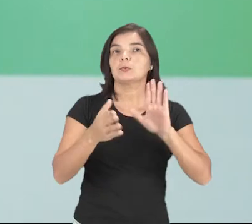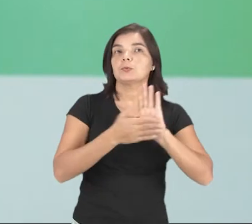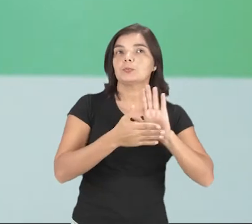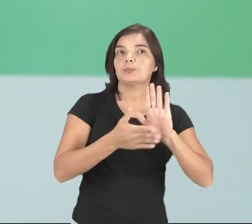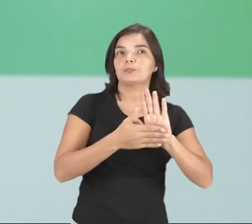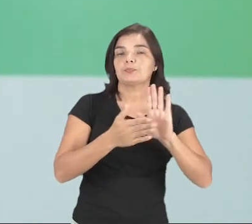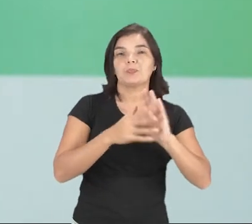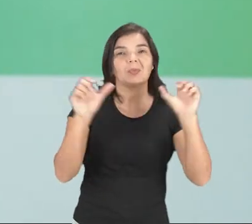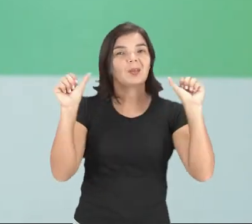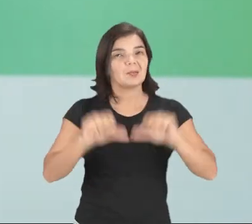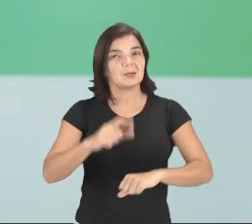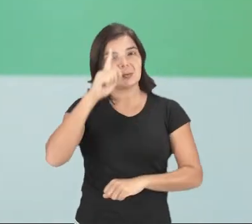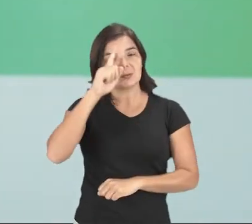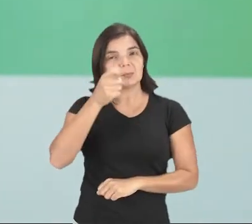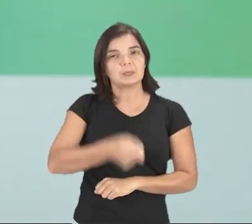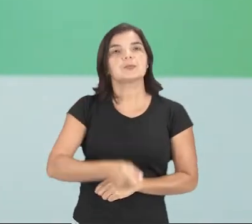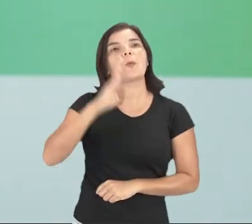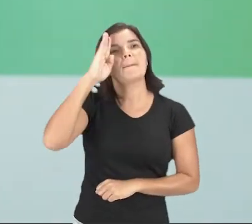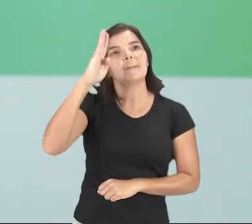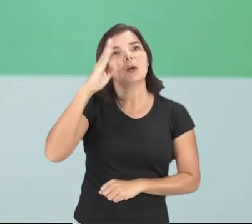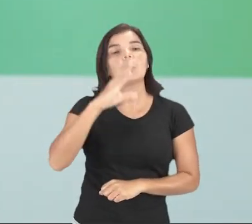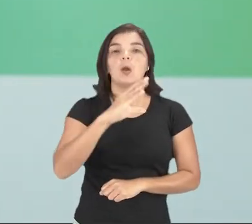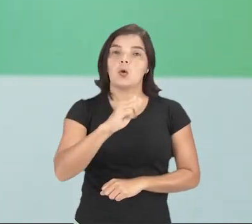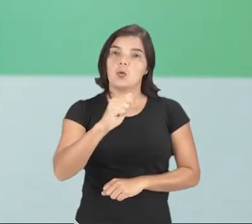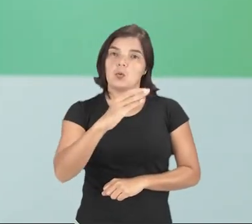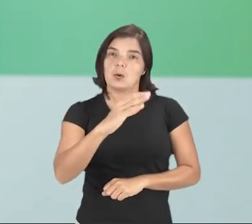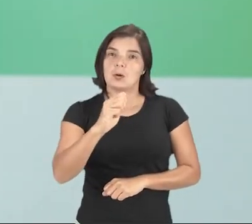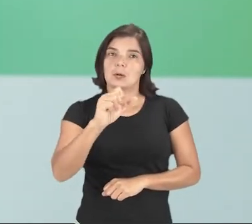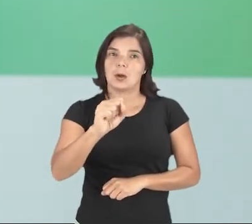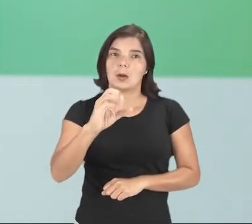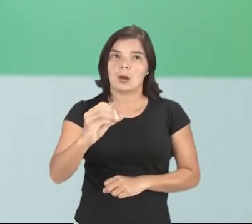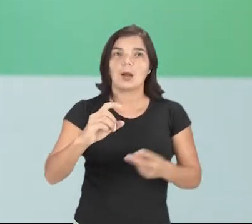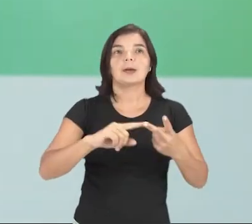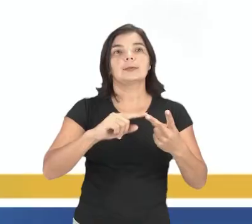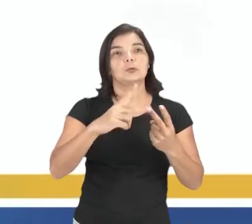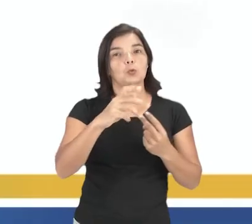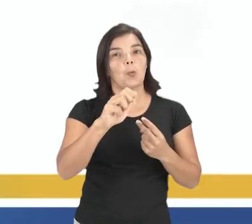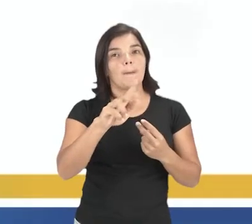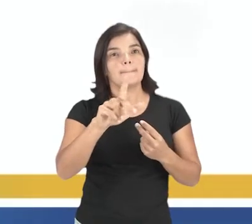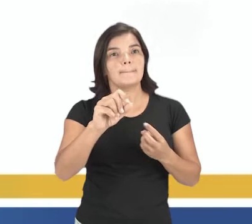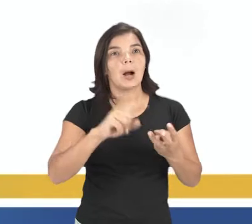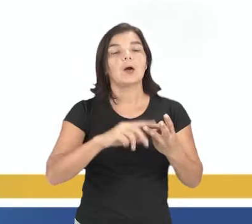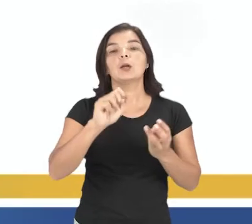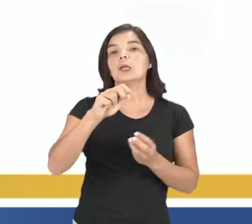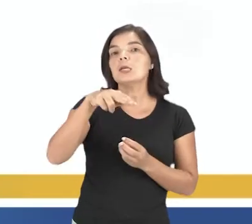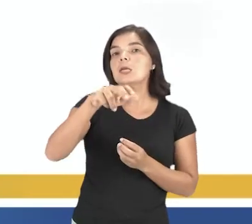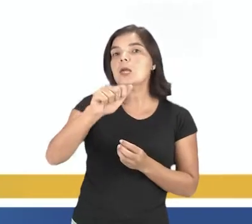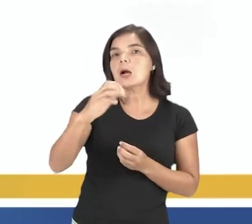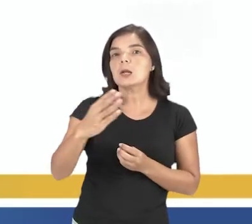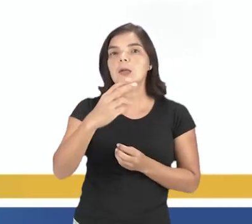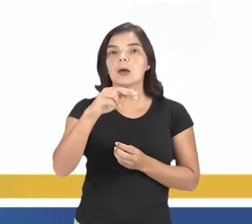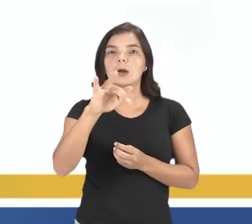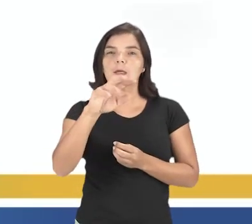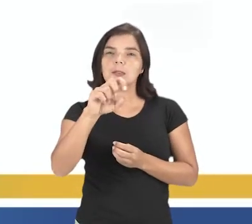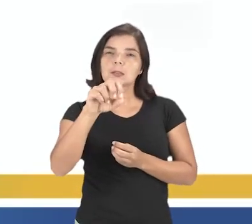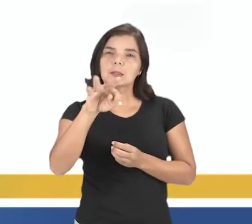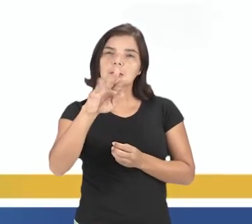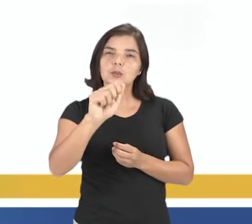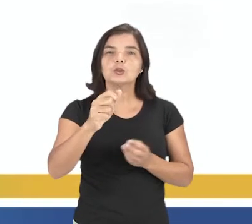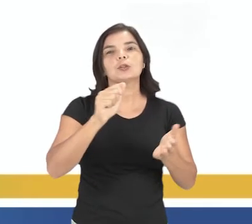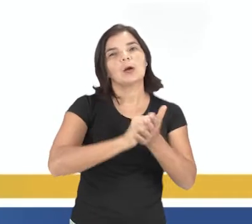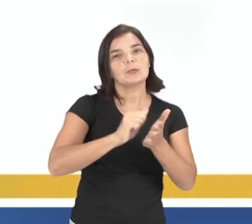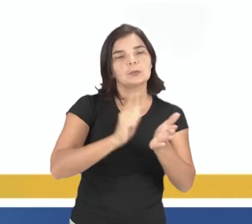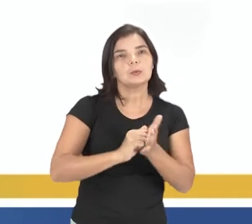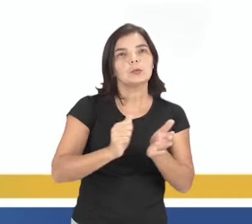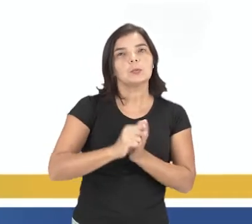proposta ali de negação da ditadura militar. Aí nós vamos ter ali o Cacaso, o Paulo Leminski, que é muito famoso também, e a Ana Cristina César, são os nossos autores aqui desse